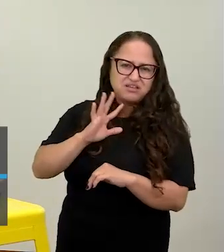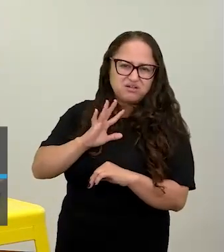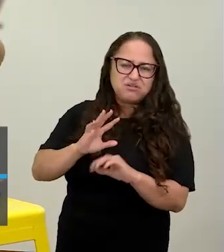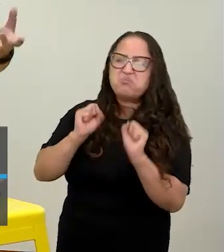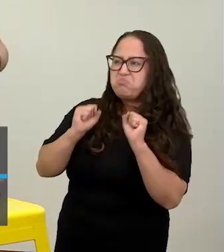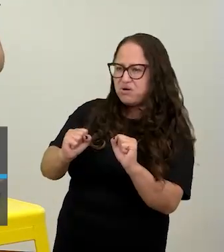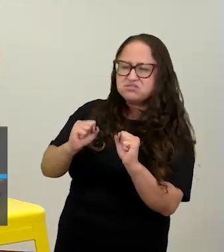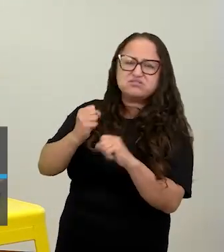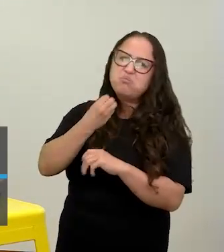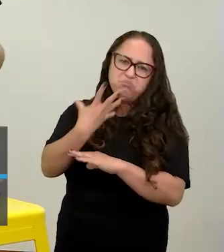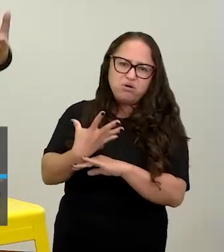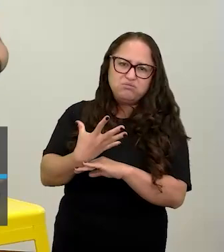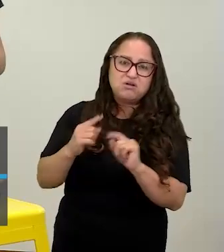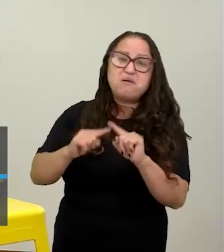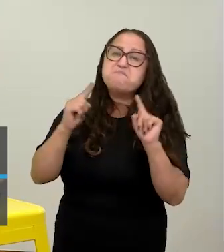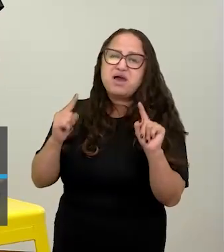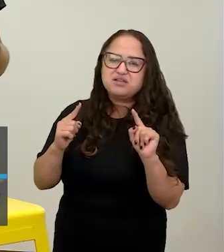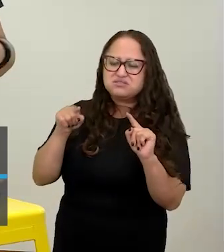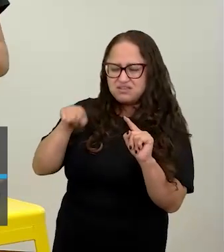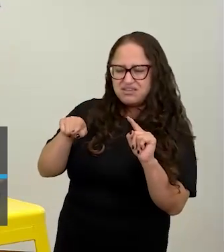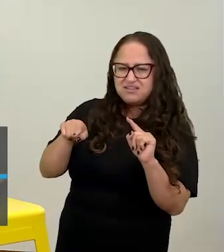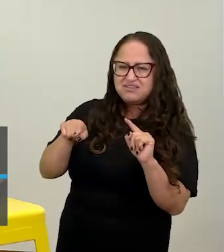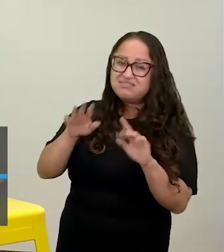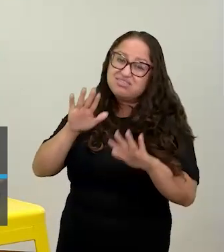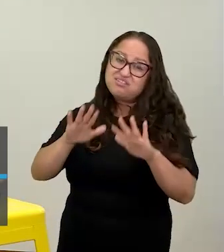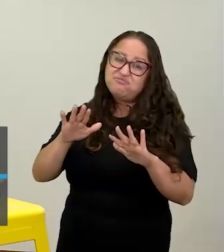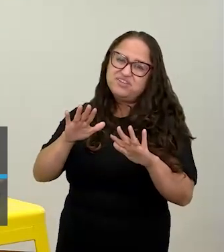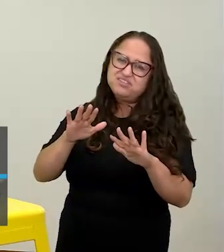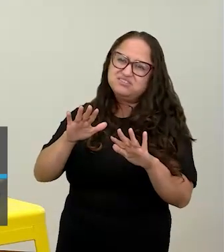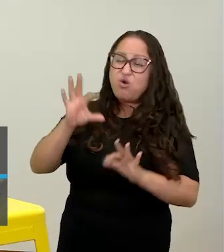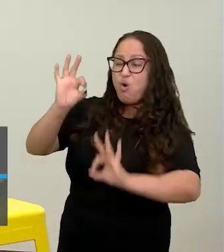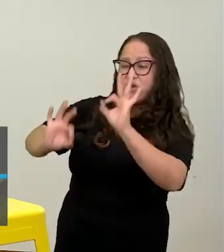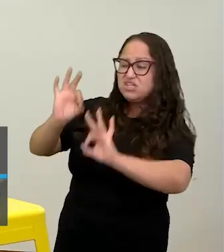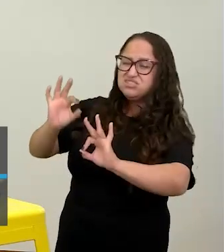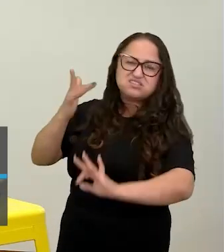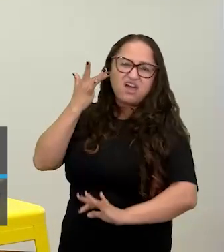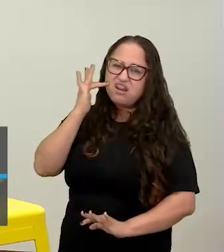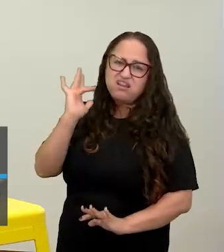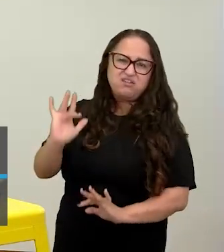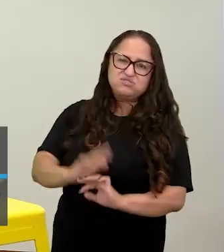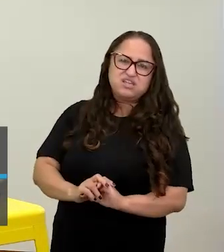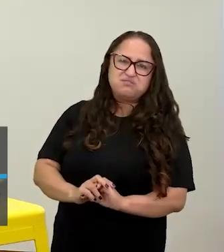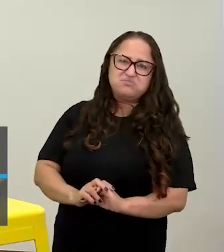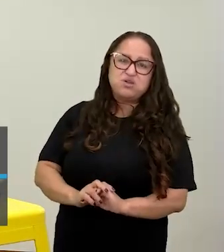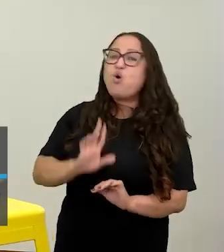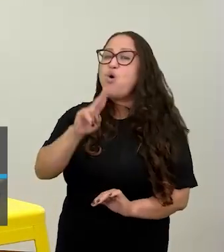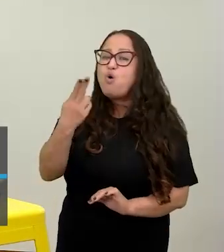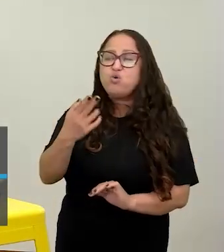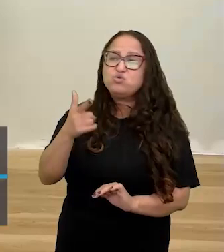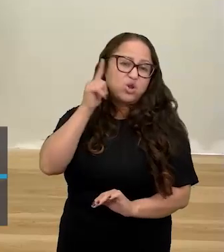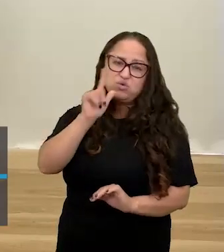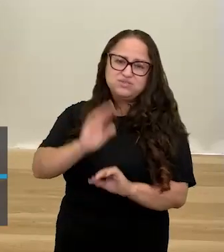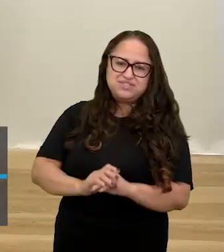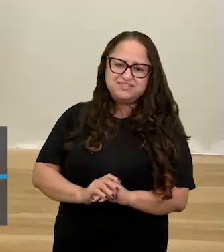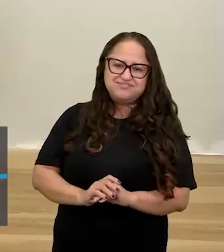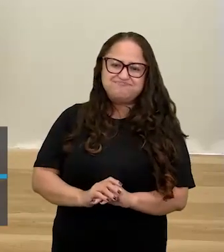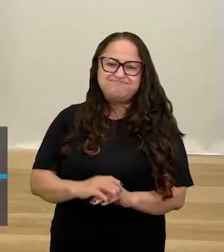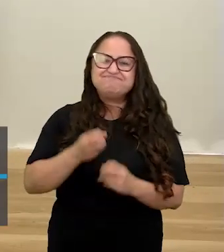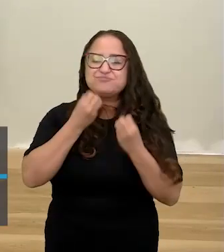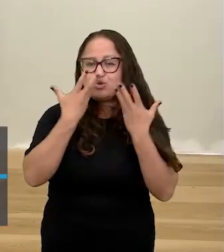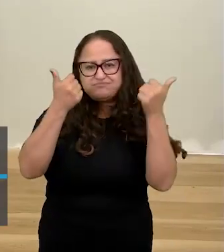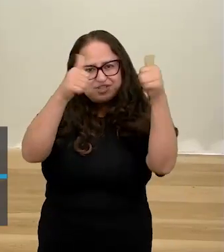em organizar ali as pessoas, em pensar no bem comum. Então, com essa mensagem, já acabou o tempo da aula, não esqueçam de